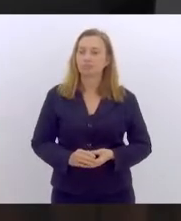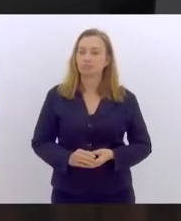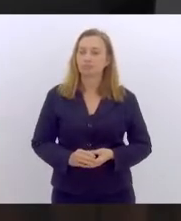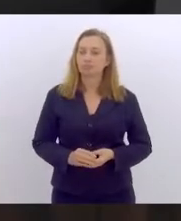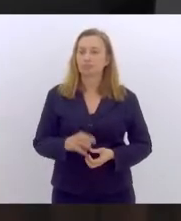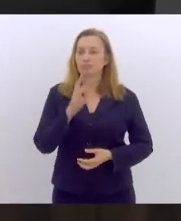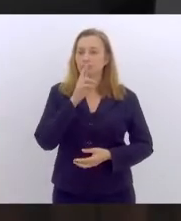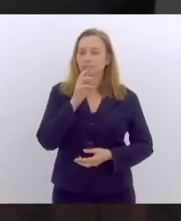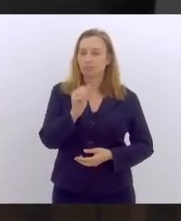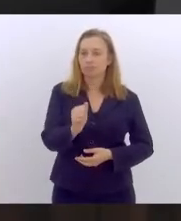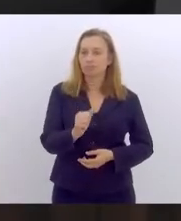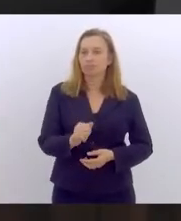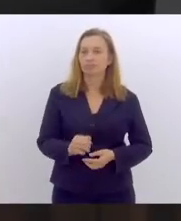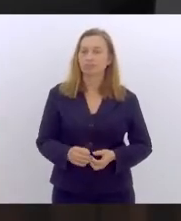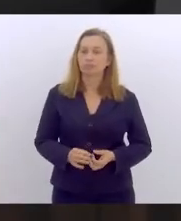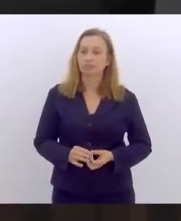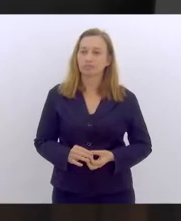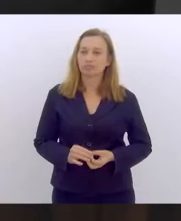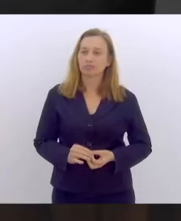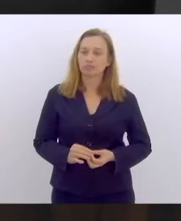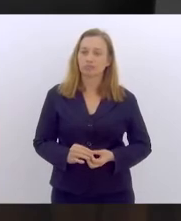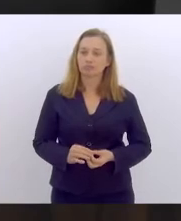Deputado Rodrigo Amorim.